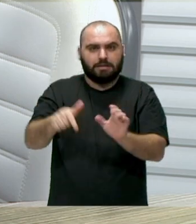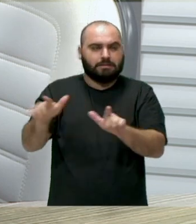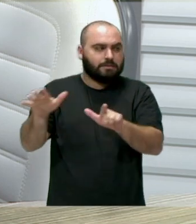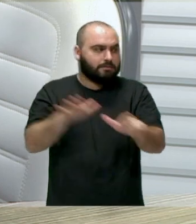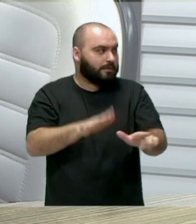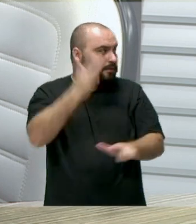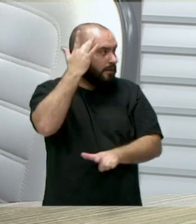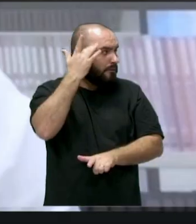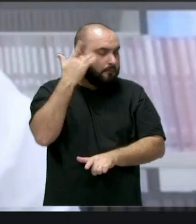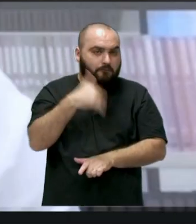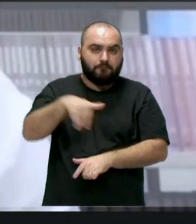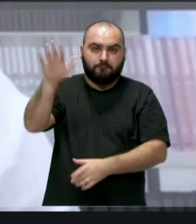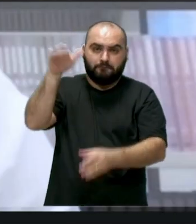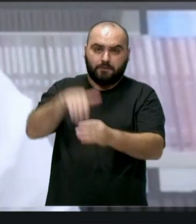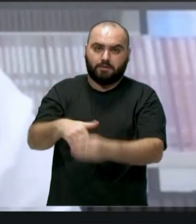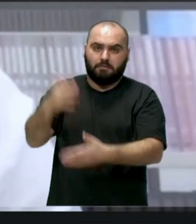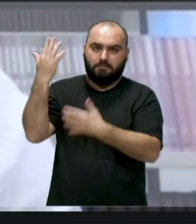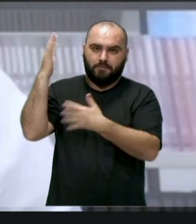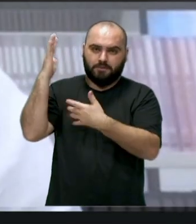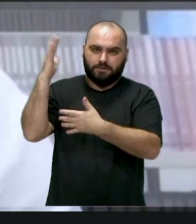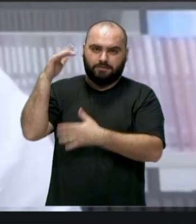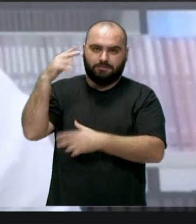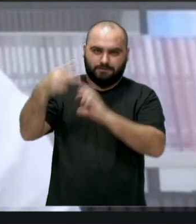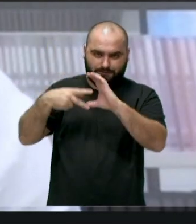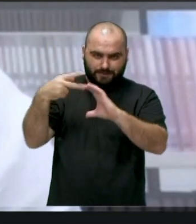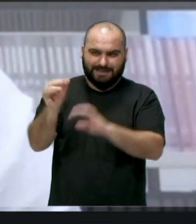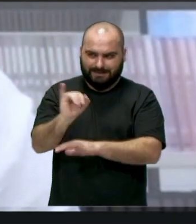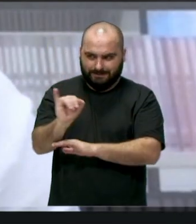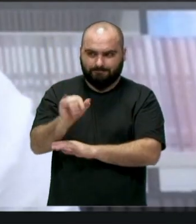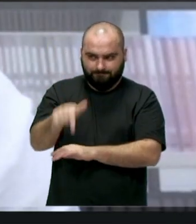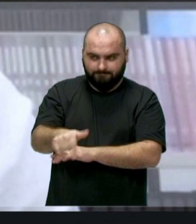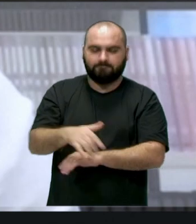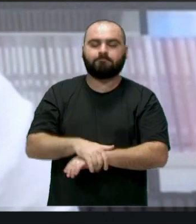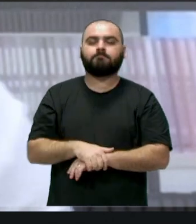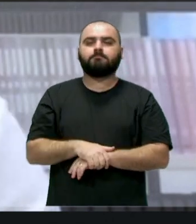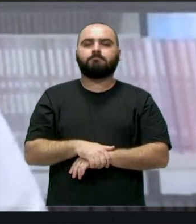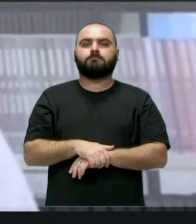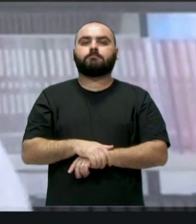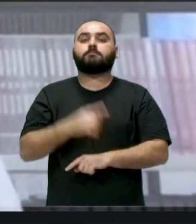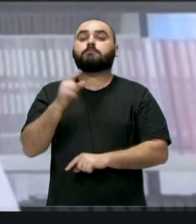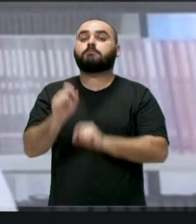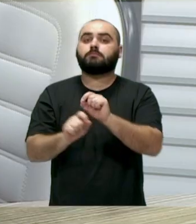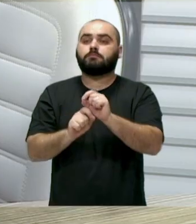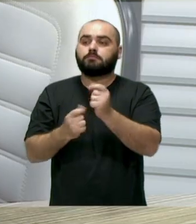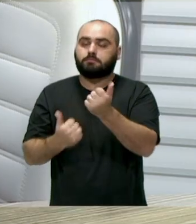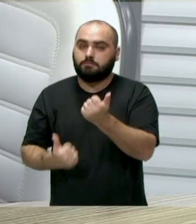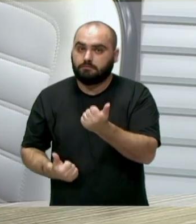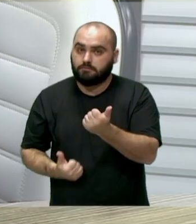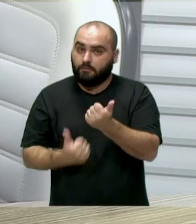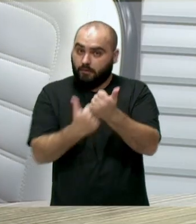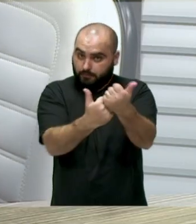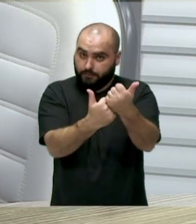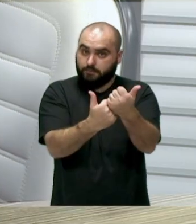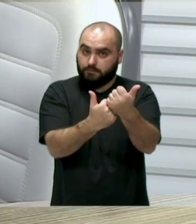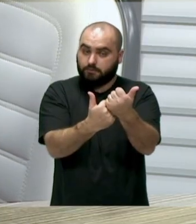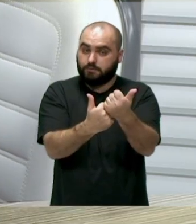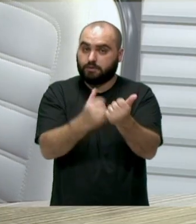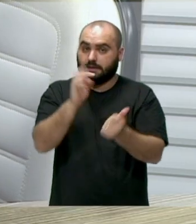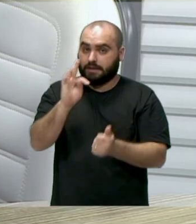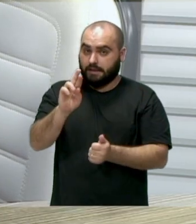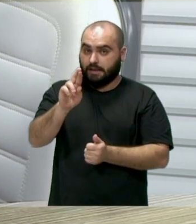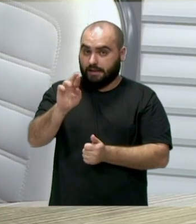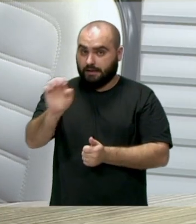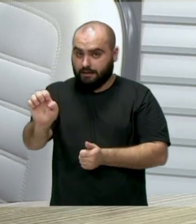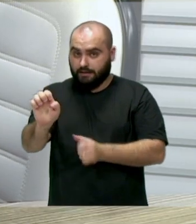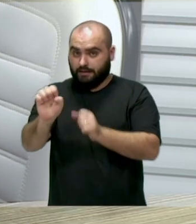ser votada uma moção aqui na Câmara de Vereadores em apoio a uma campanha tanto do TRE aqui de